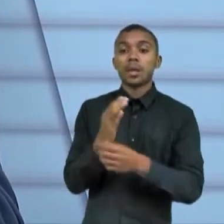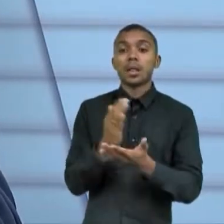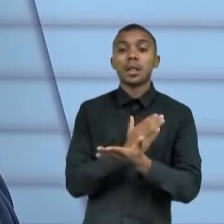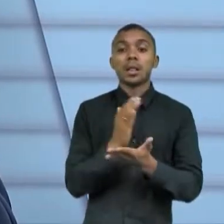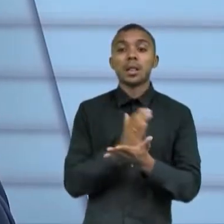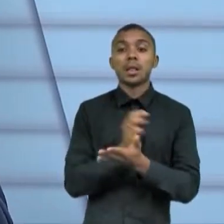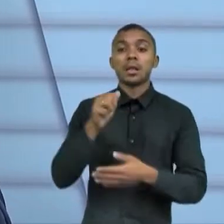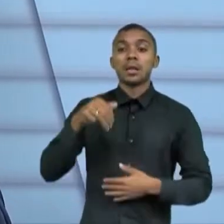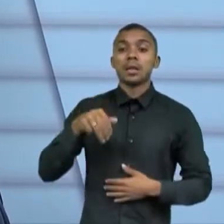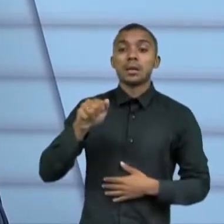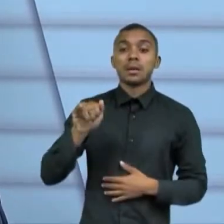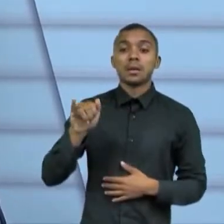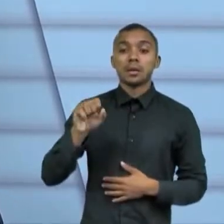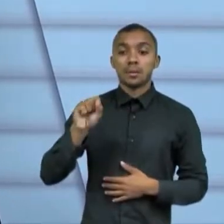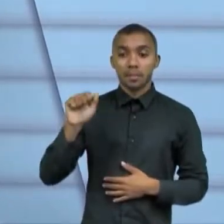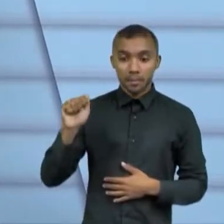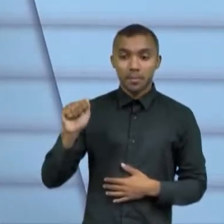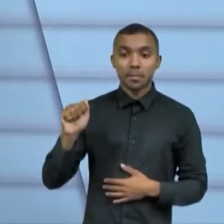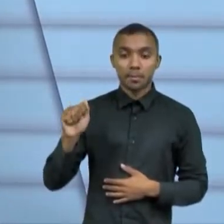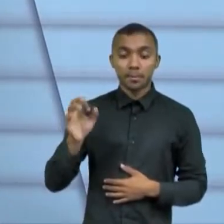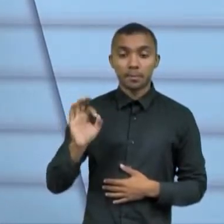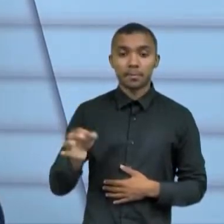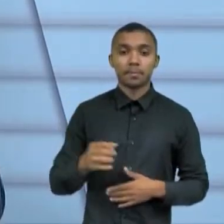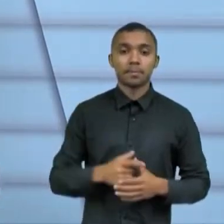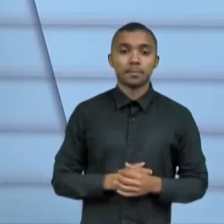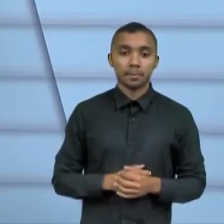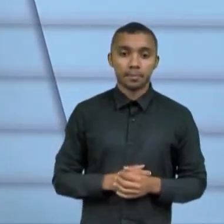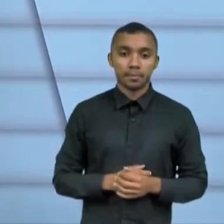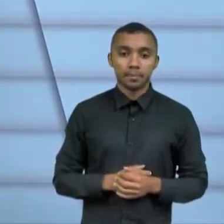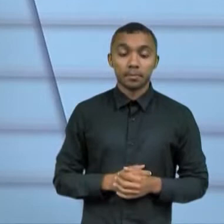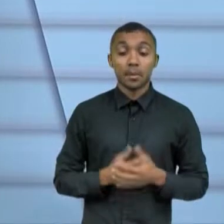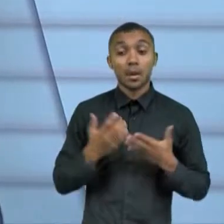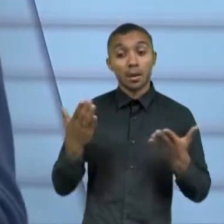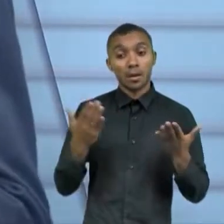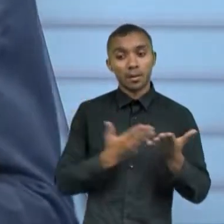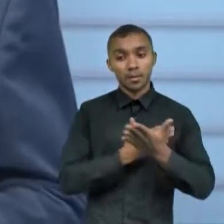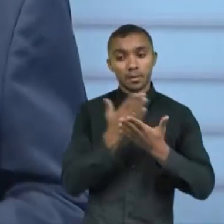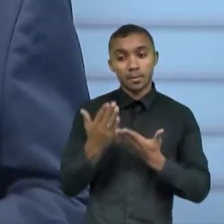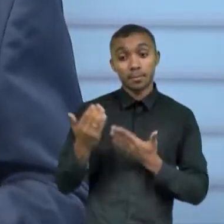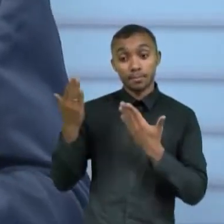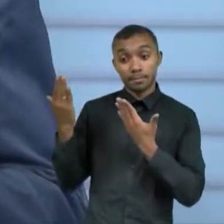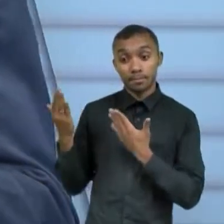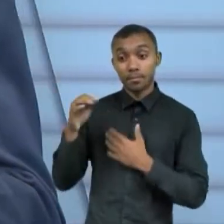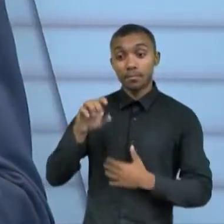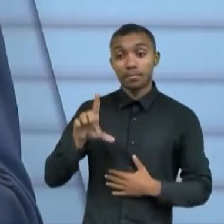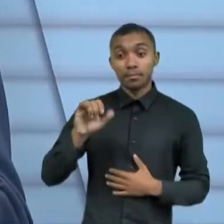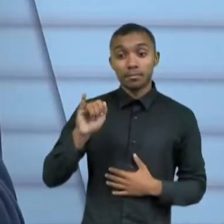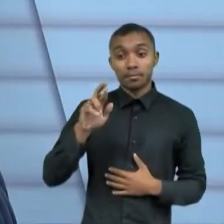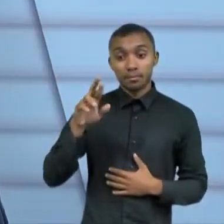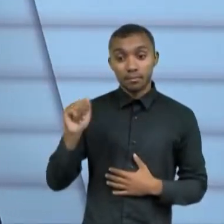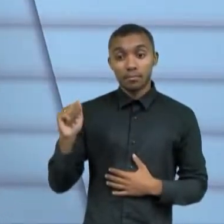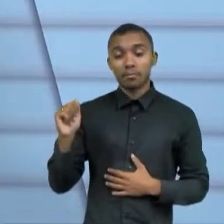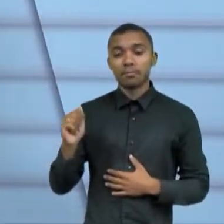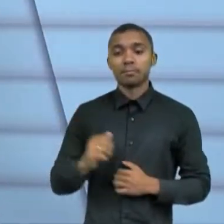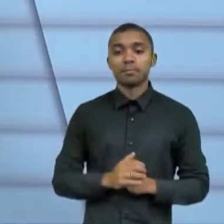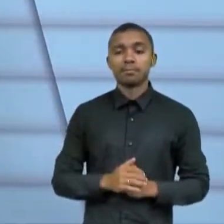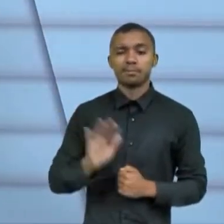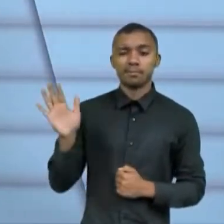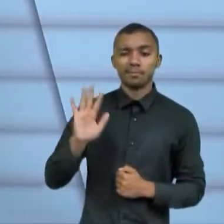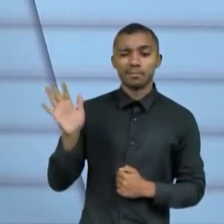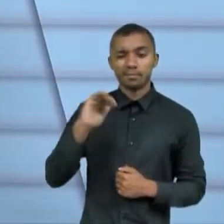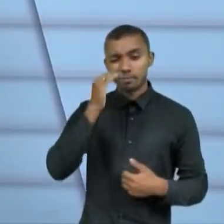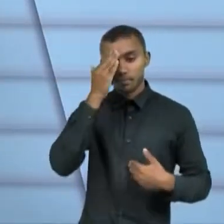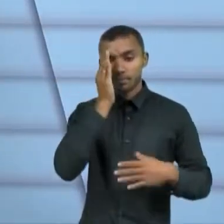Só numa Multidão de Amores. A partir de agora, comigo, Lira Neto, aqui no Questão de Ordem. Lira,